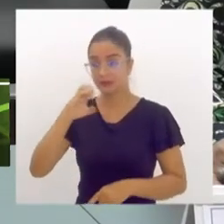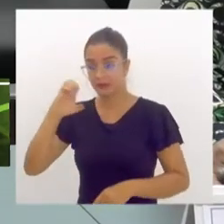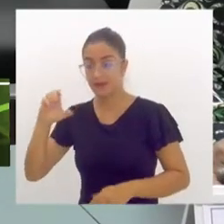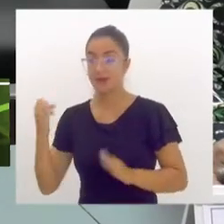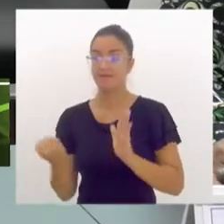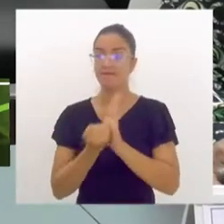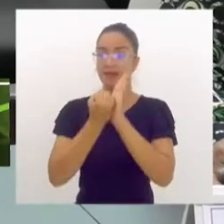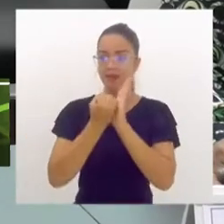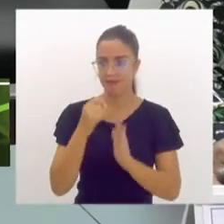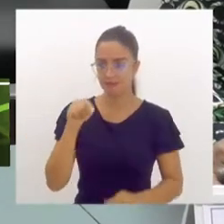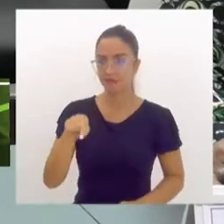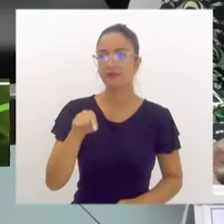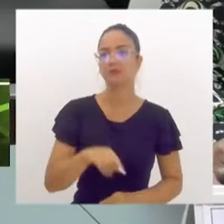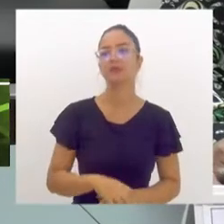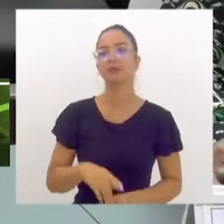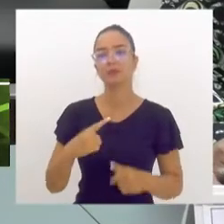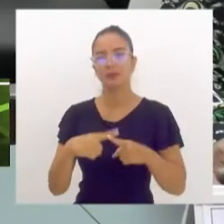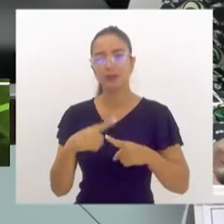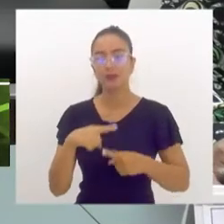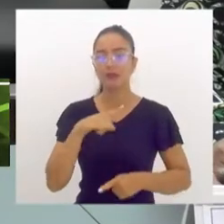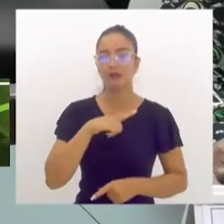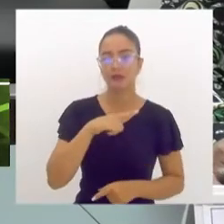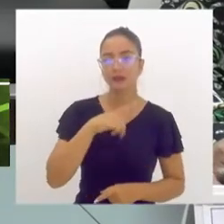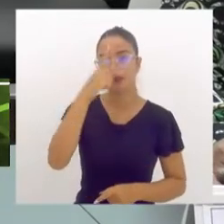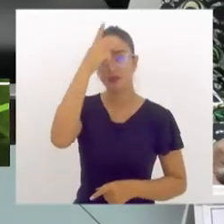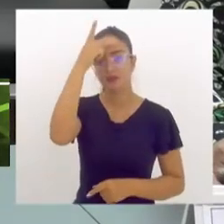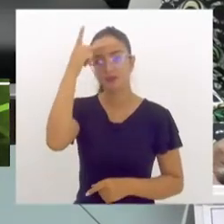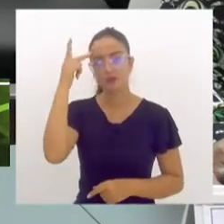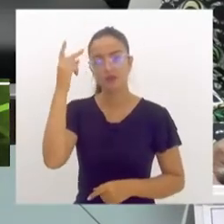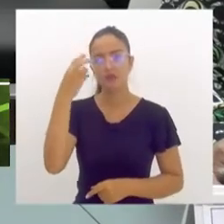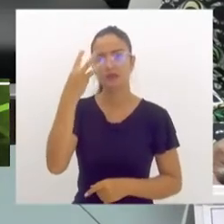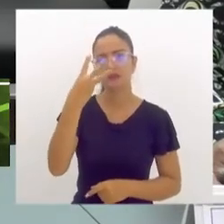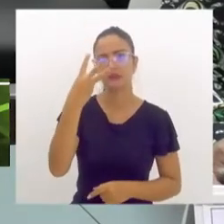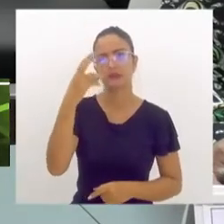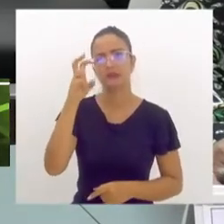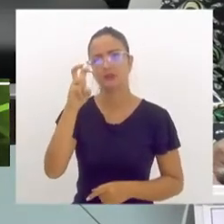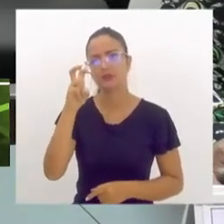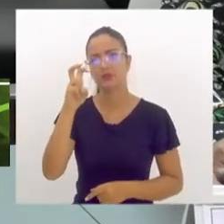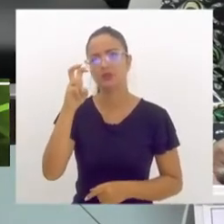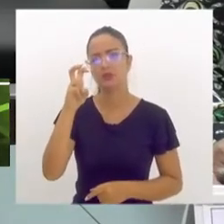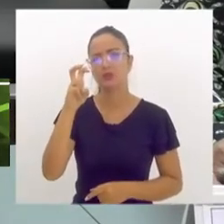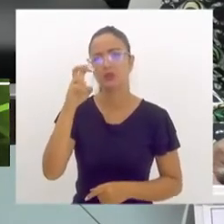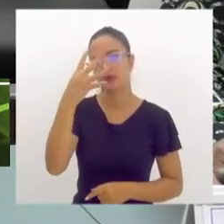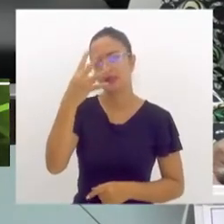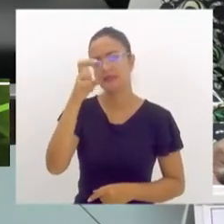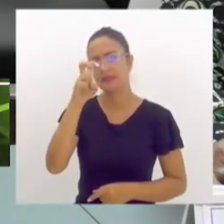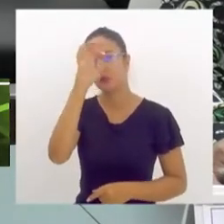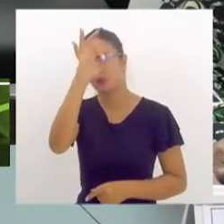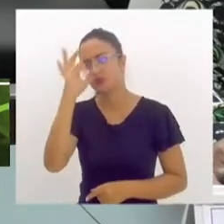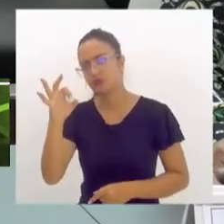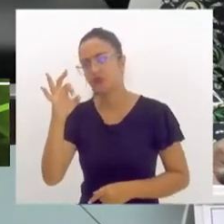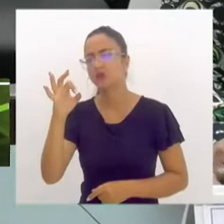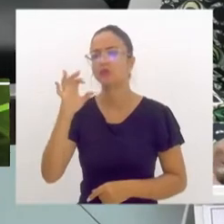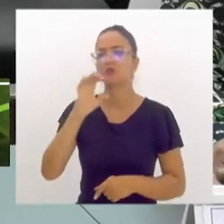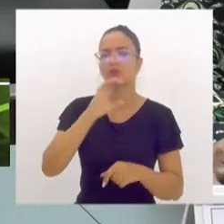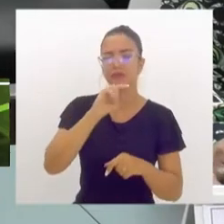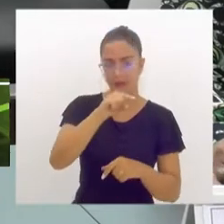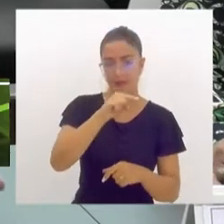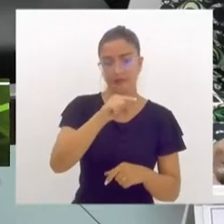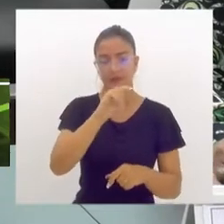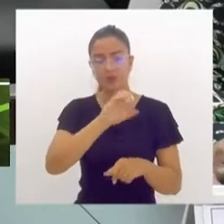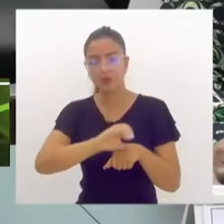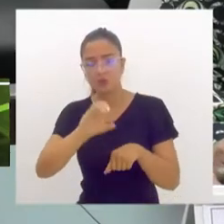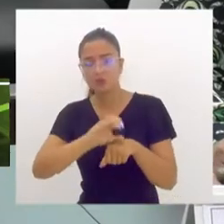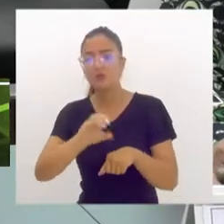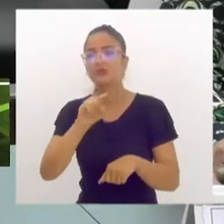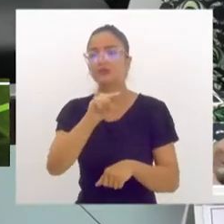Nós temos um número considerável, que hoje gira entre 35% e 45%, dependendo do curso, de escolas que simplesmente